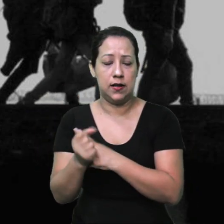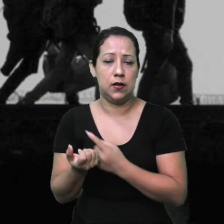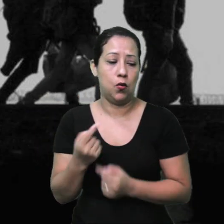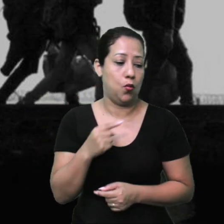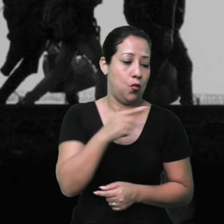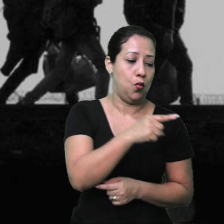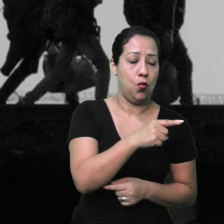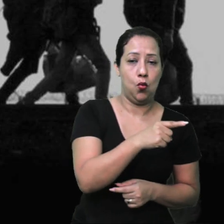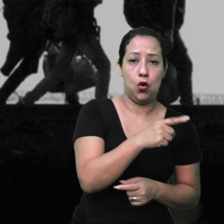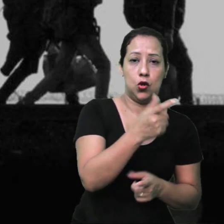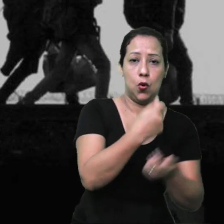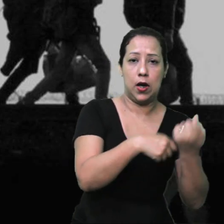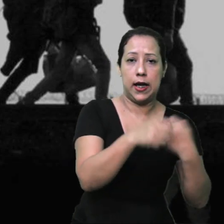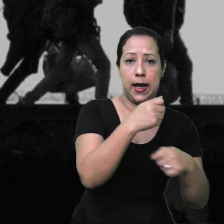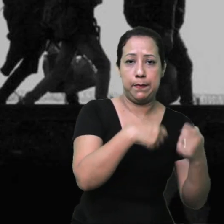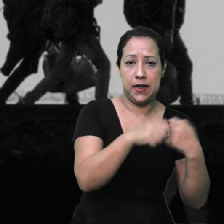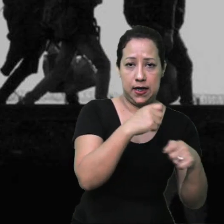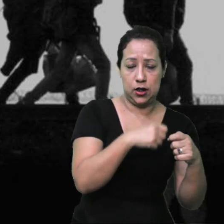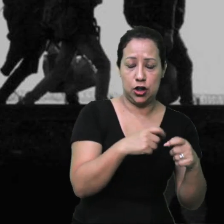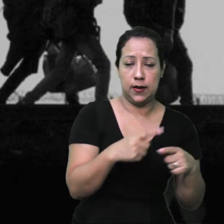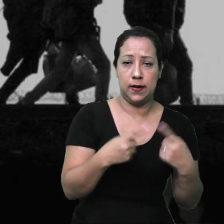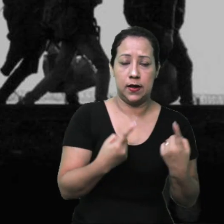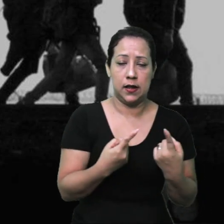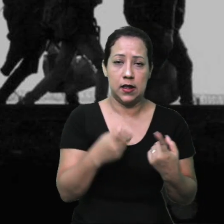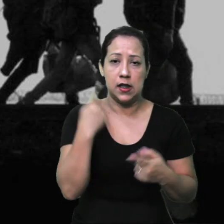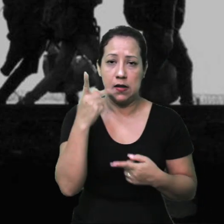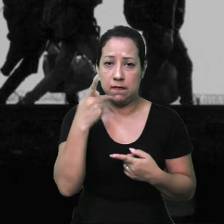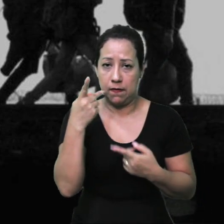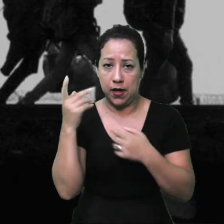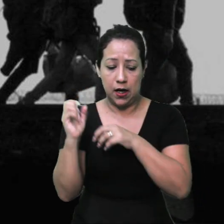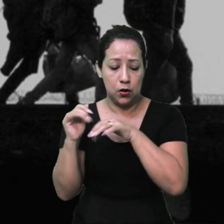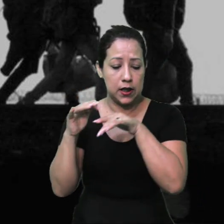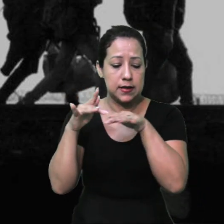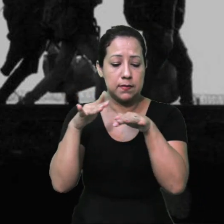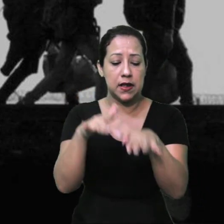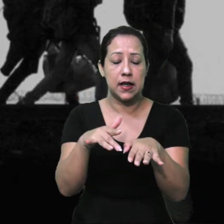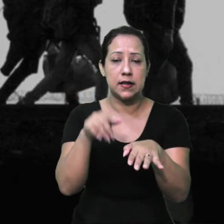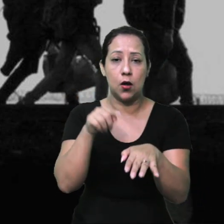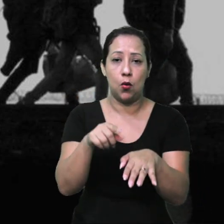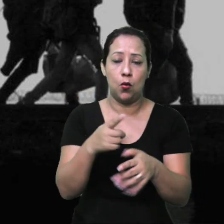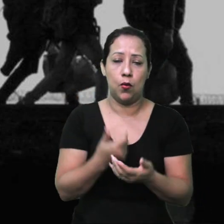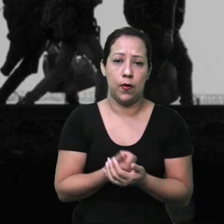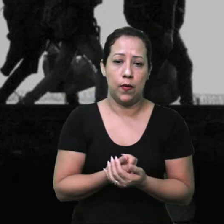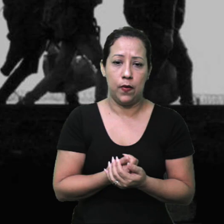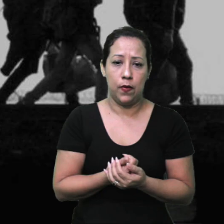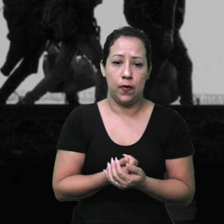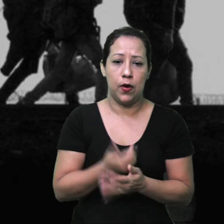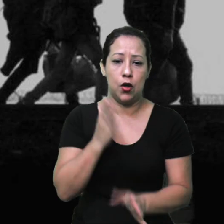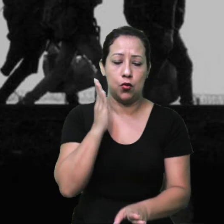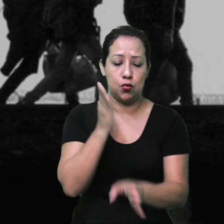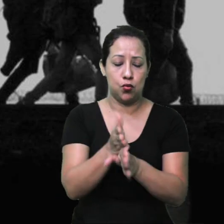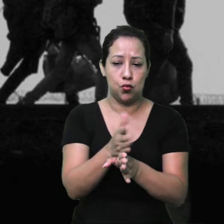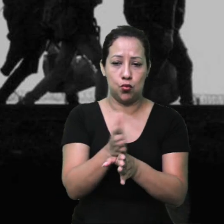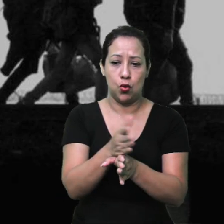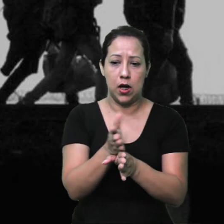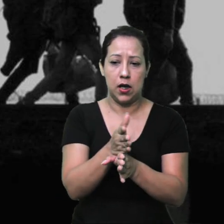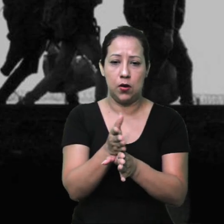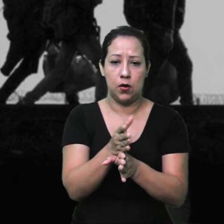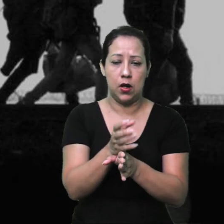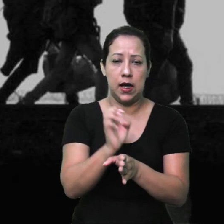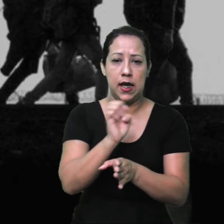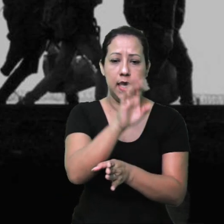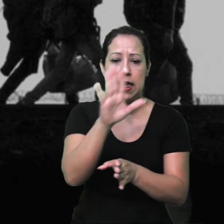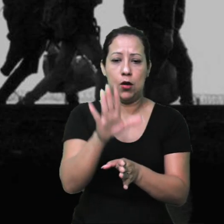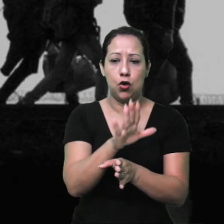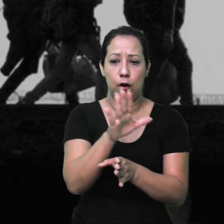E aí, quando nós falamos dessas migrações, o que é que eu tenho? Eu tinha uma Europa, passava uma divisão aqui, ó. Ok?